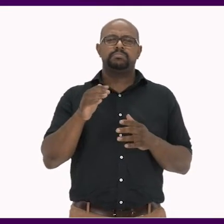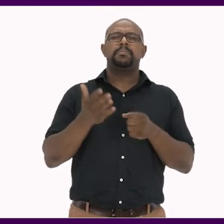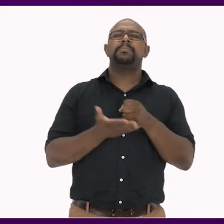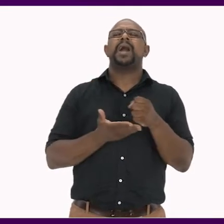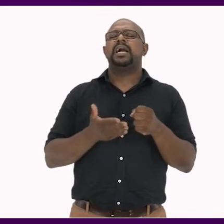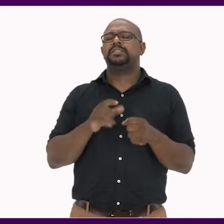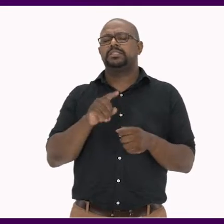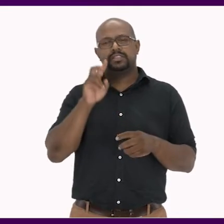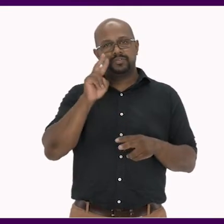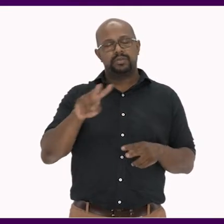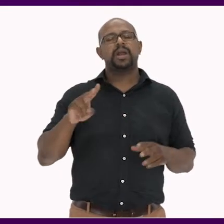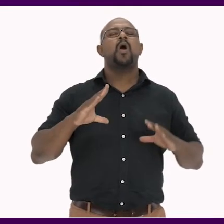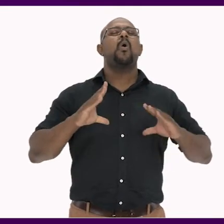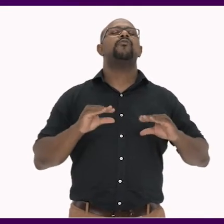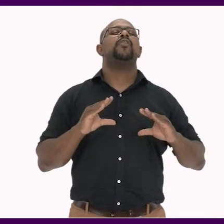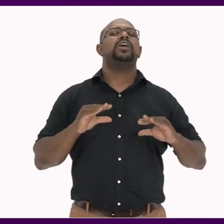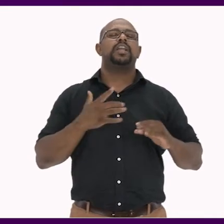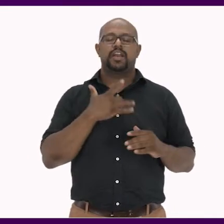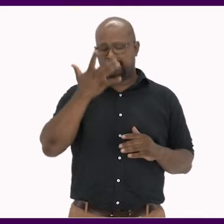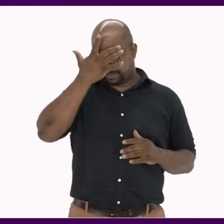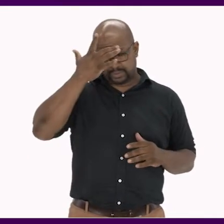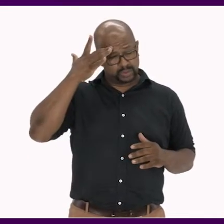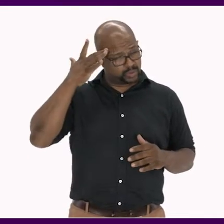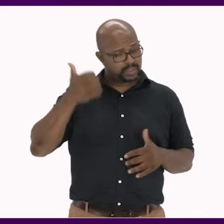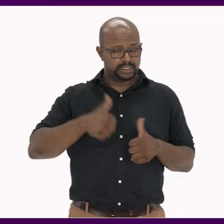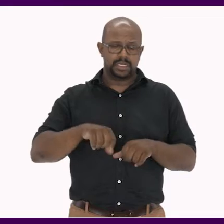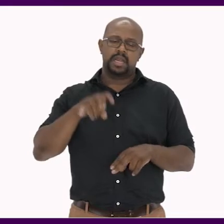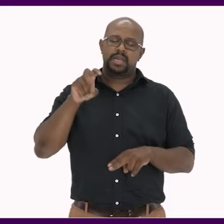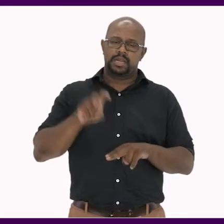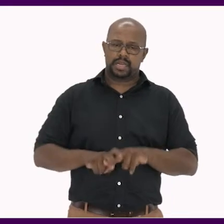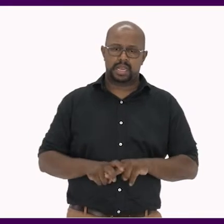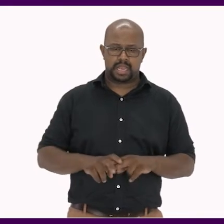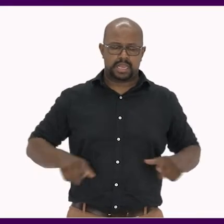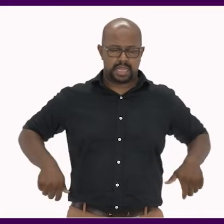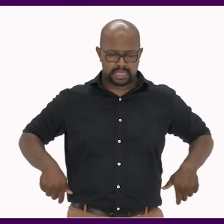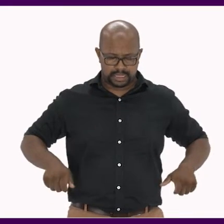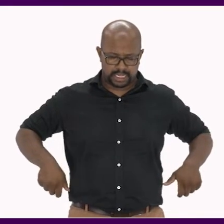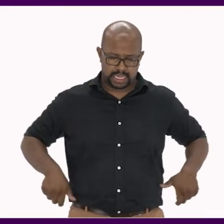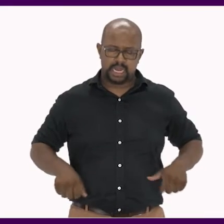visão, para ser confortável para uma pessoa na cadeira de roda